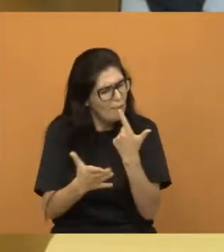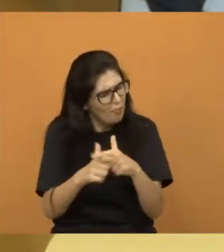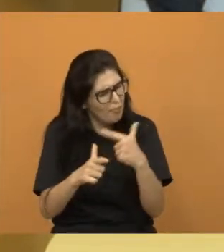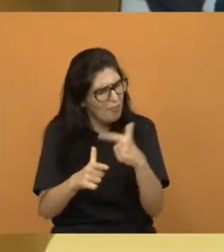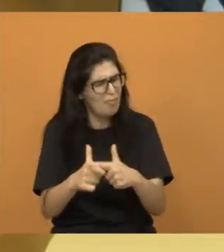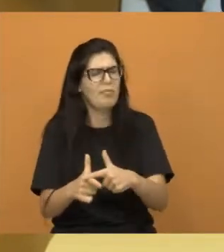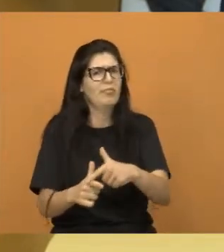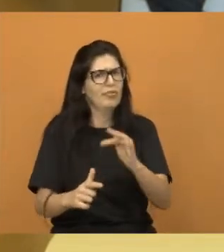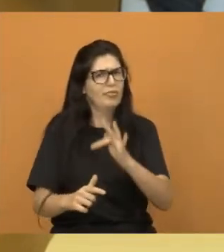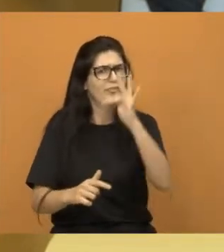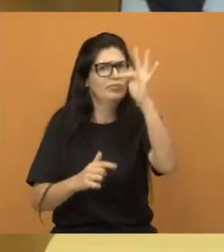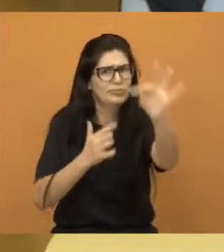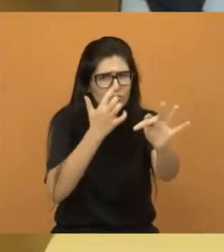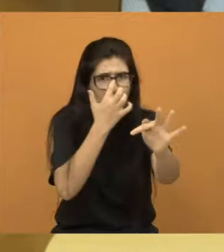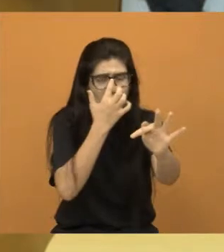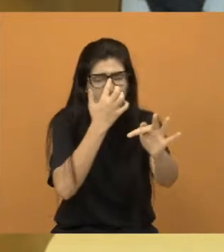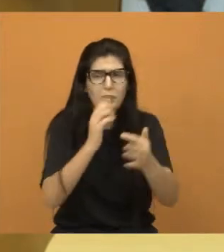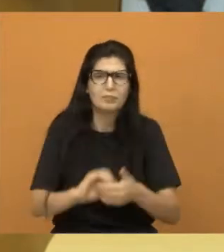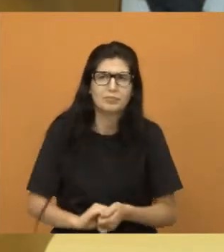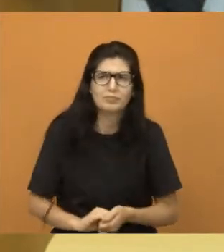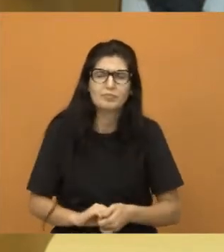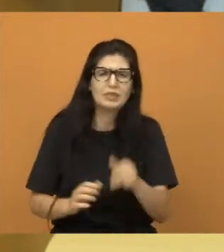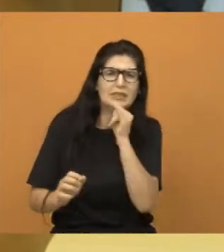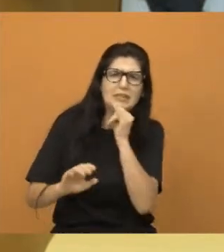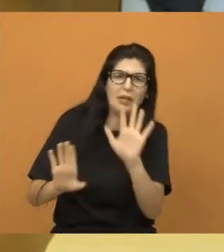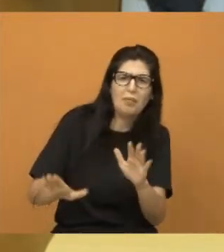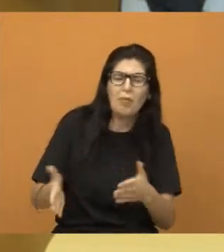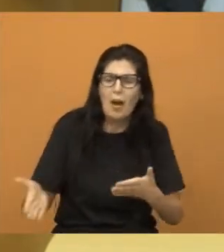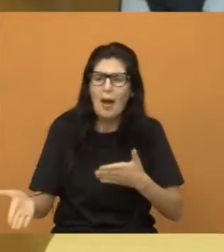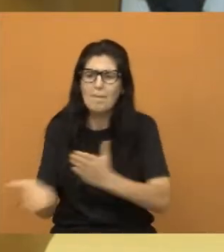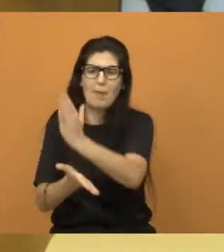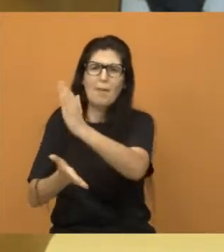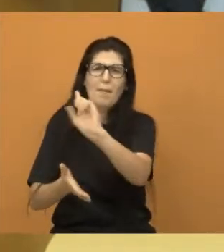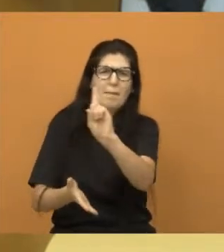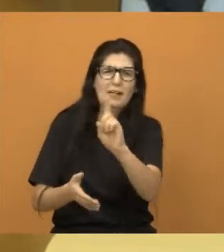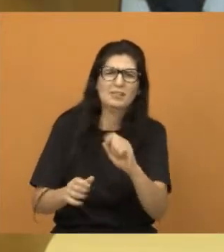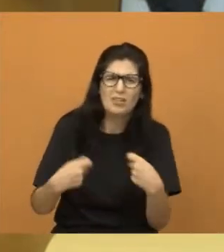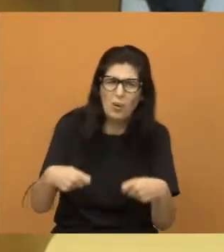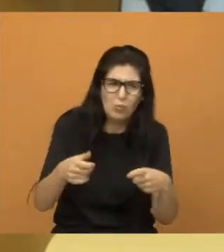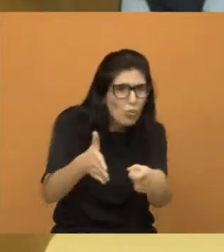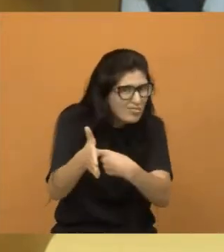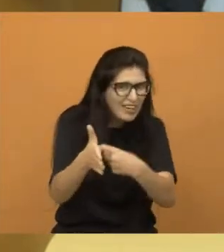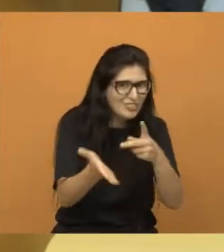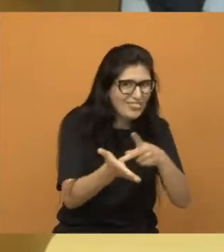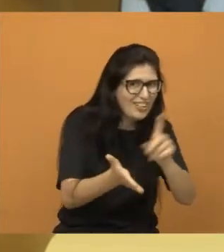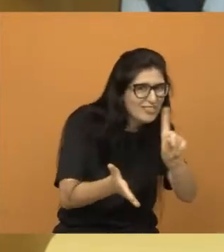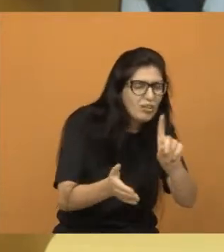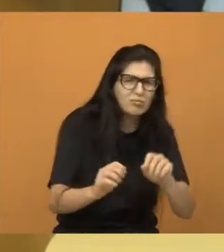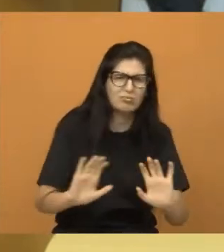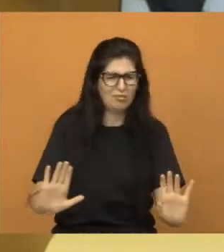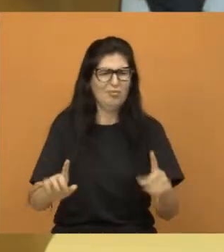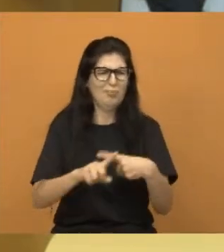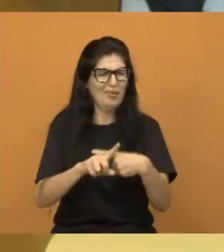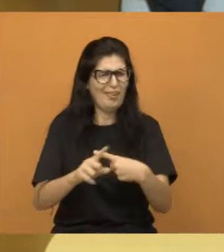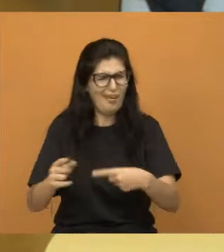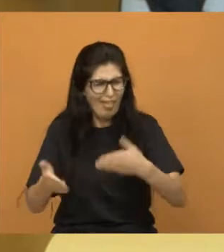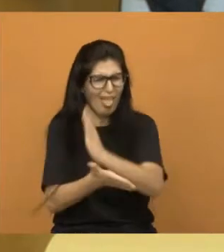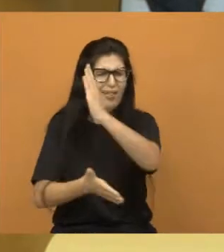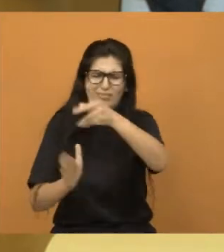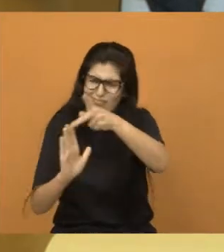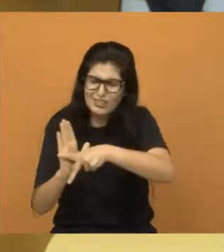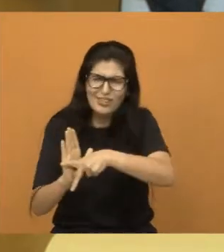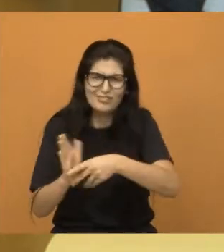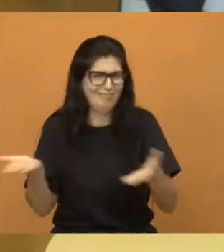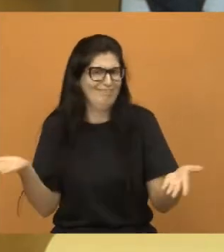gente aprova, mas não contrata. Olha, se não vai contratar, para que eu preciso aprovar um projeto desse agora? Alguma coisa tem por trás